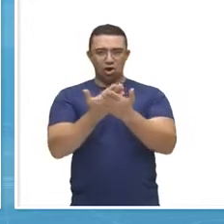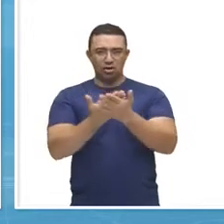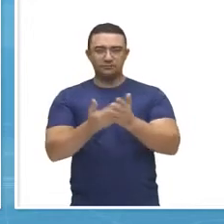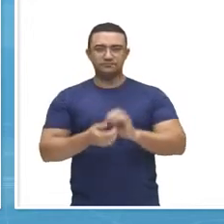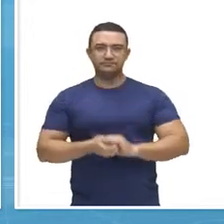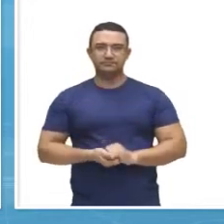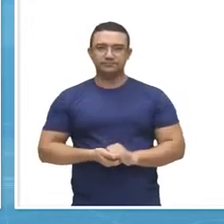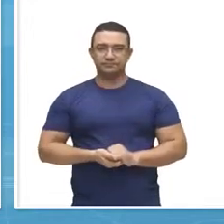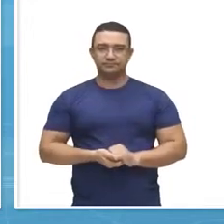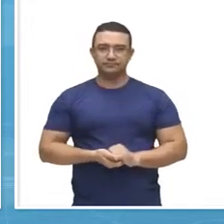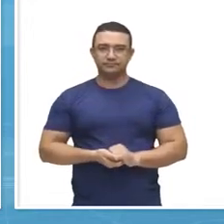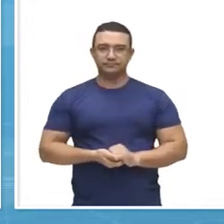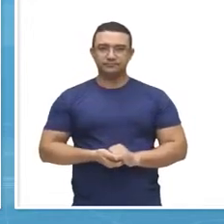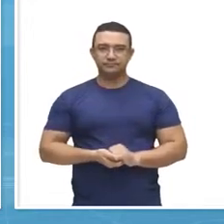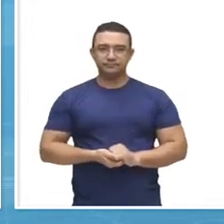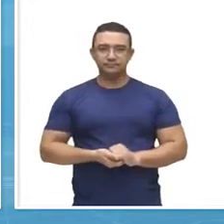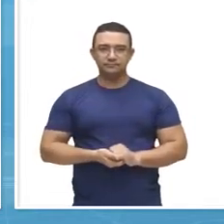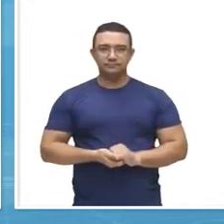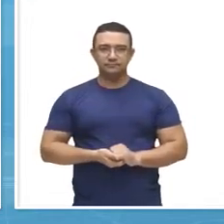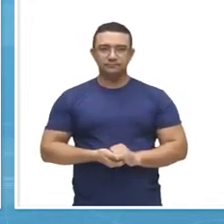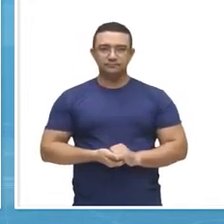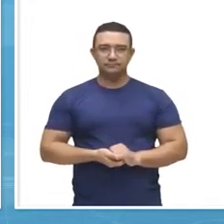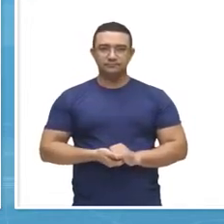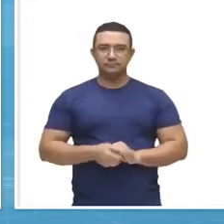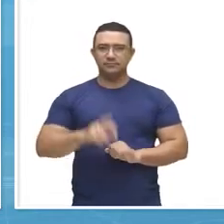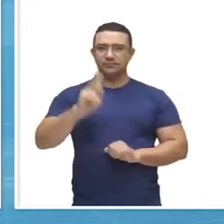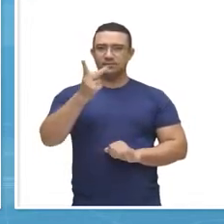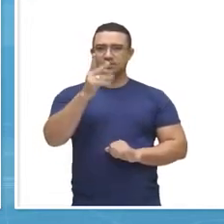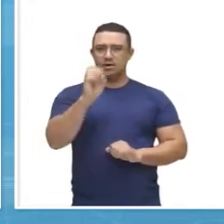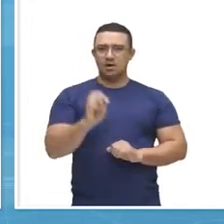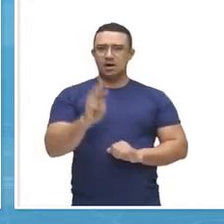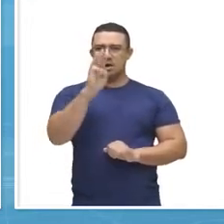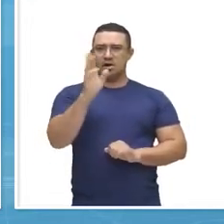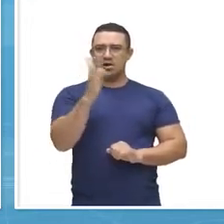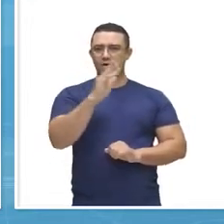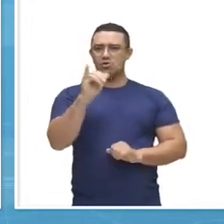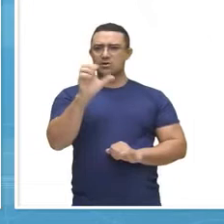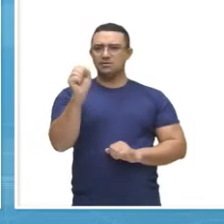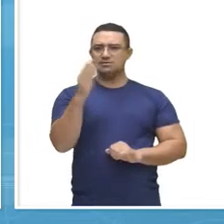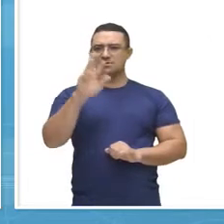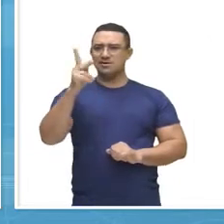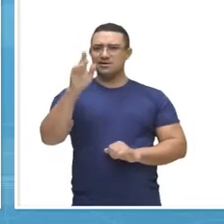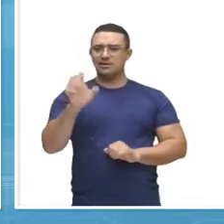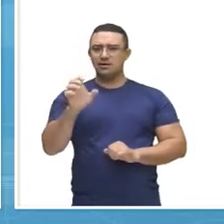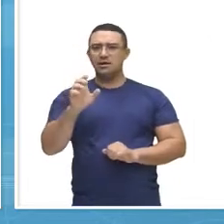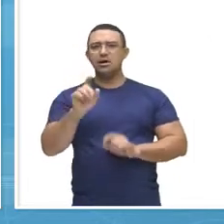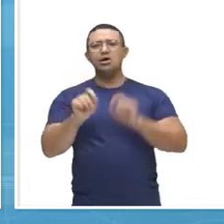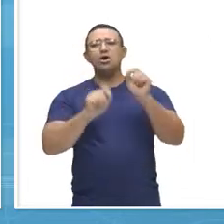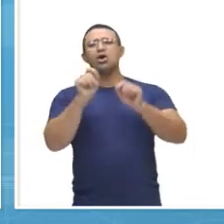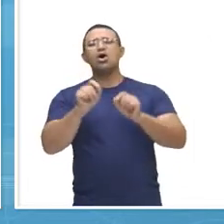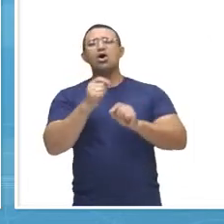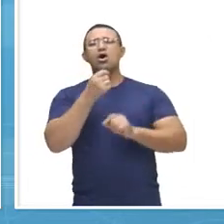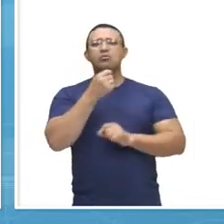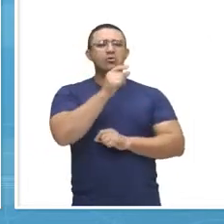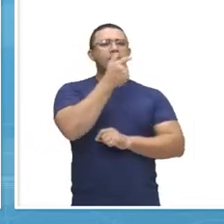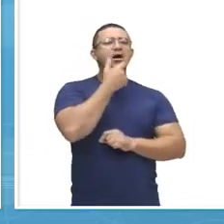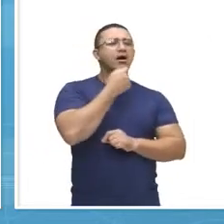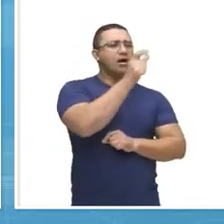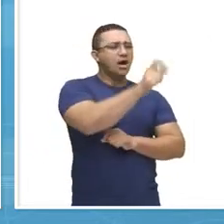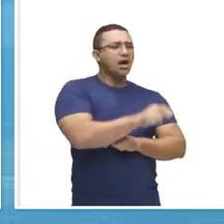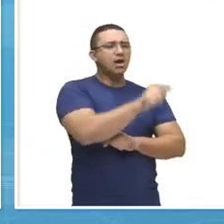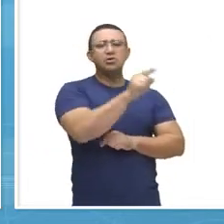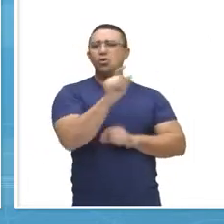então agora, né? Para introduzir a nossa aula. How is he? Como ele está, né? Como ele parece estar? Na verdade, essa seria a